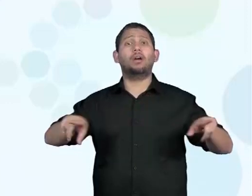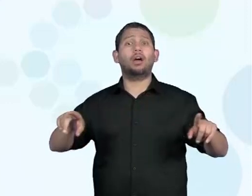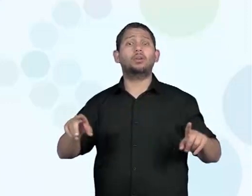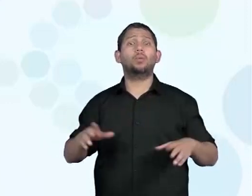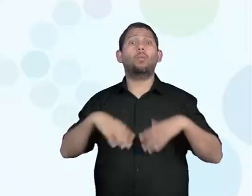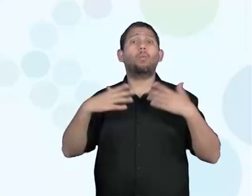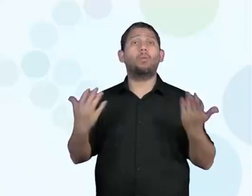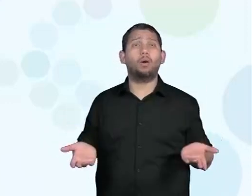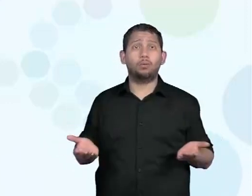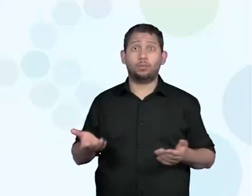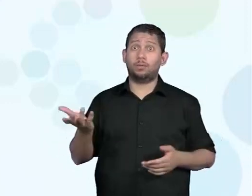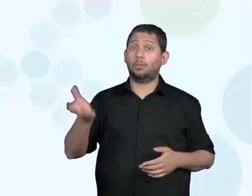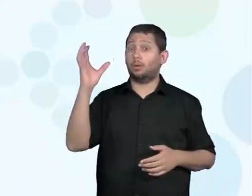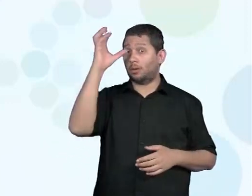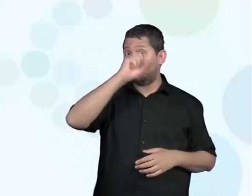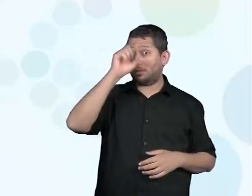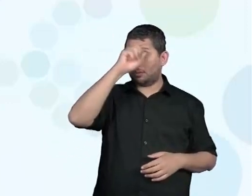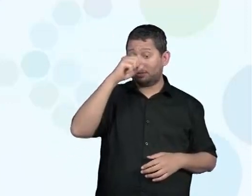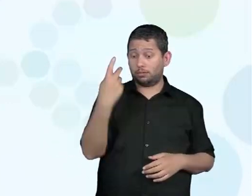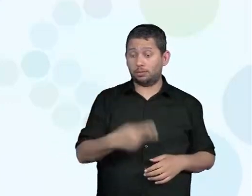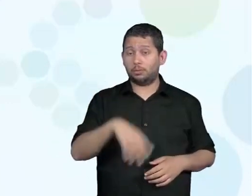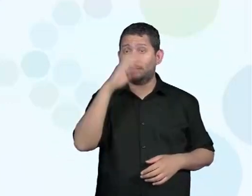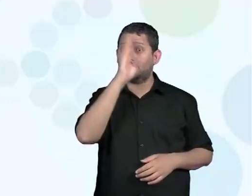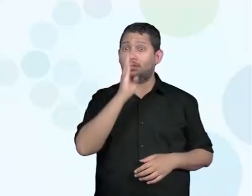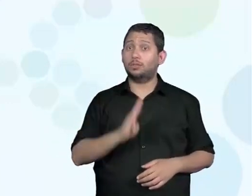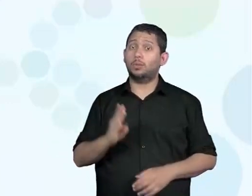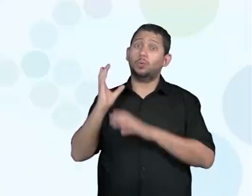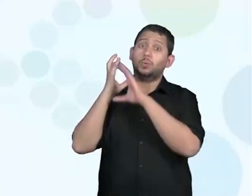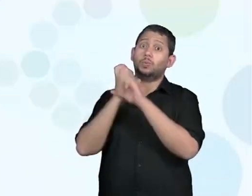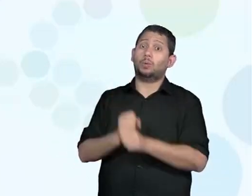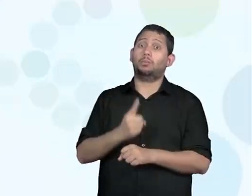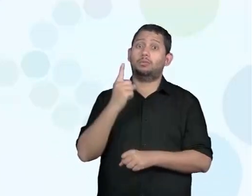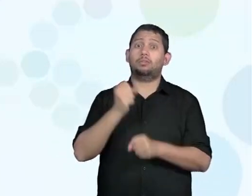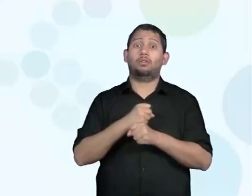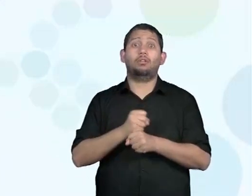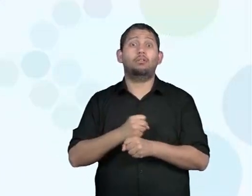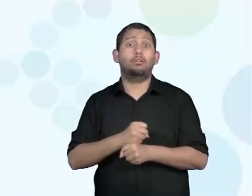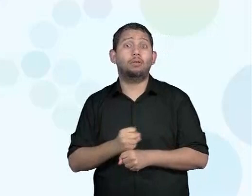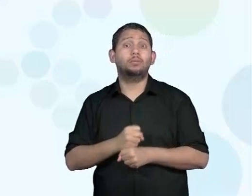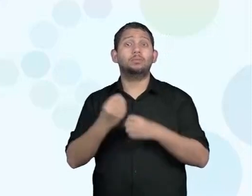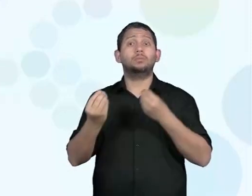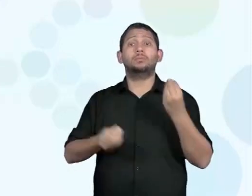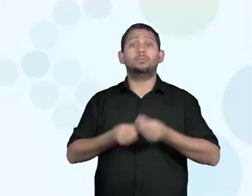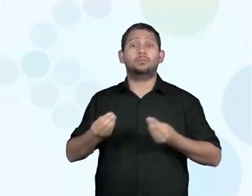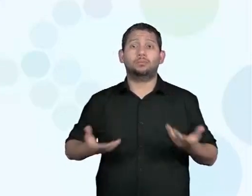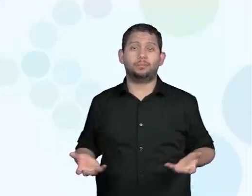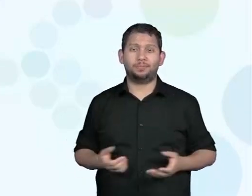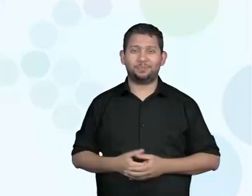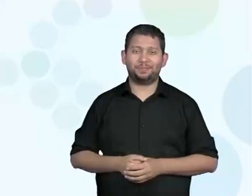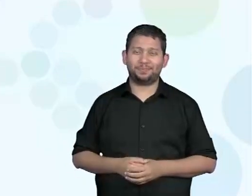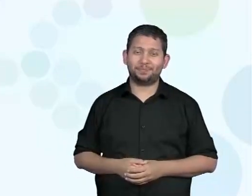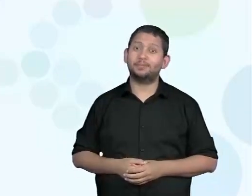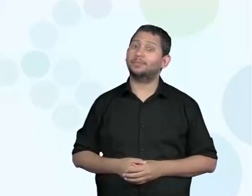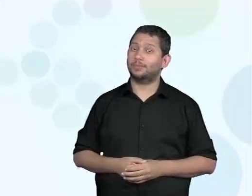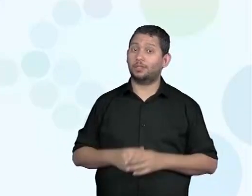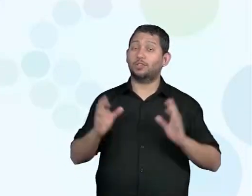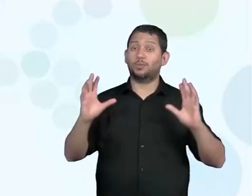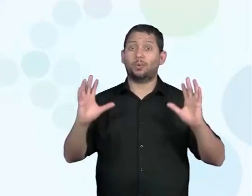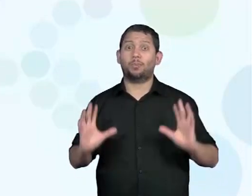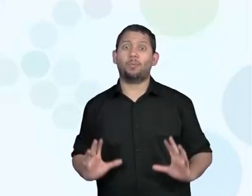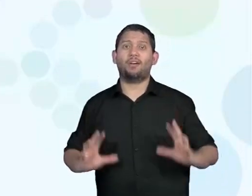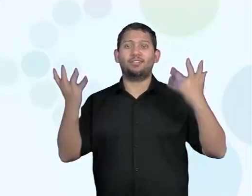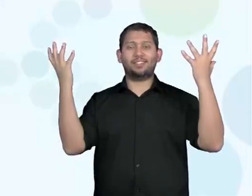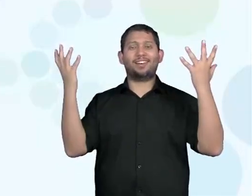o centenário do rádio no Brasil. Então, aqui no Brasil, foi agora, né? A gente está fazendo a comemoração o